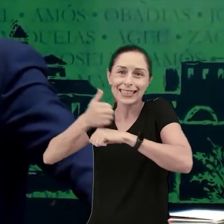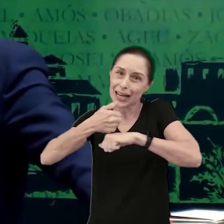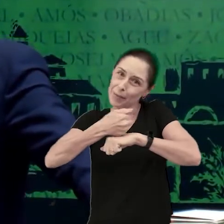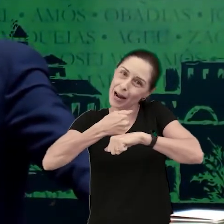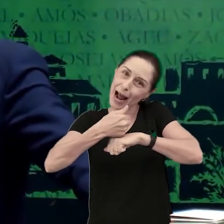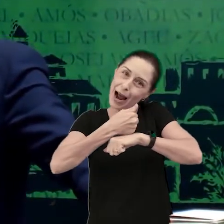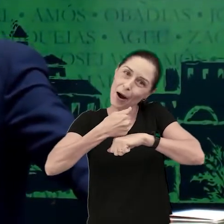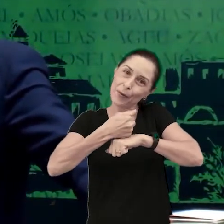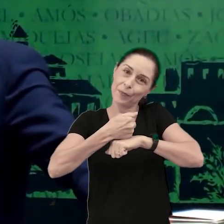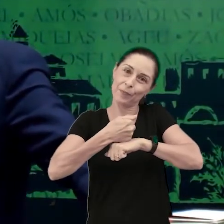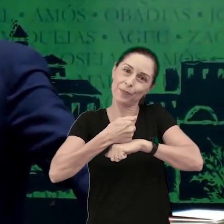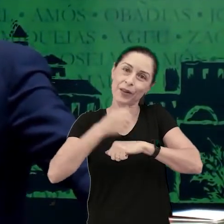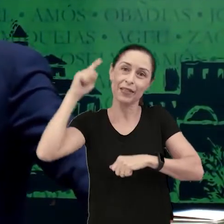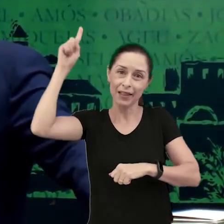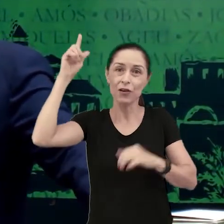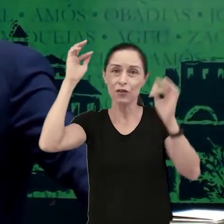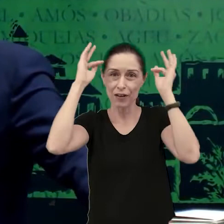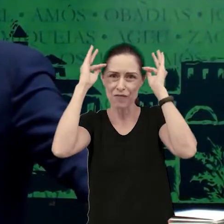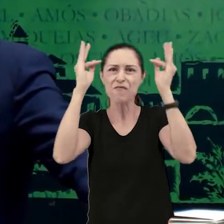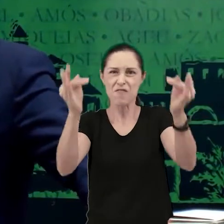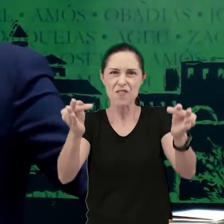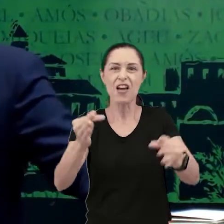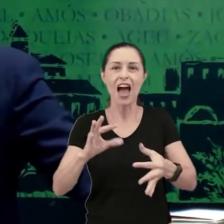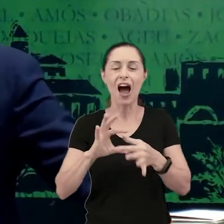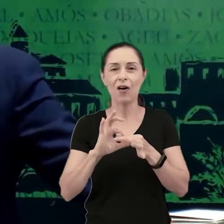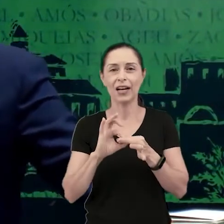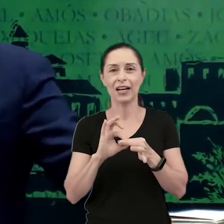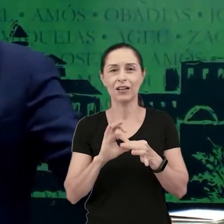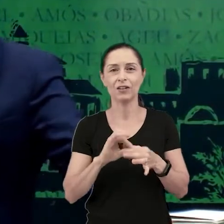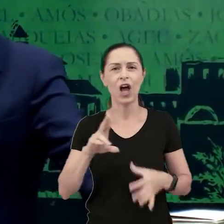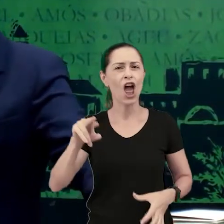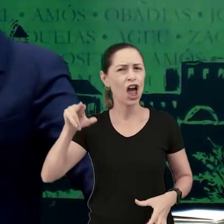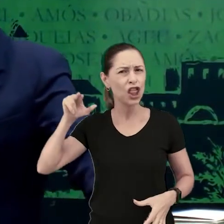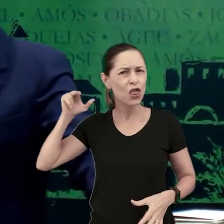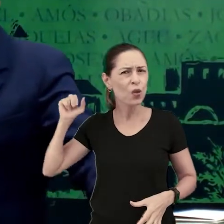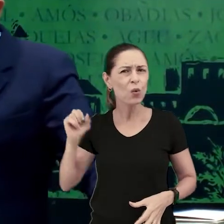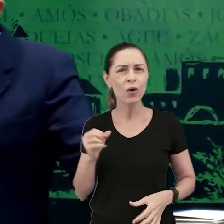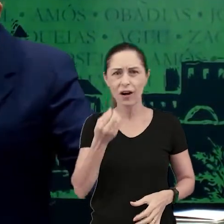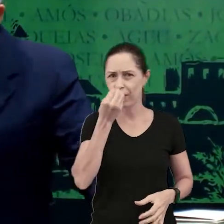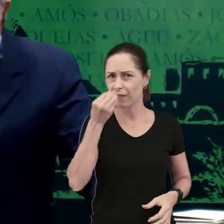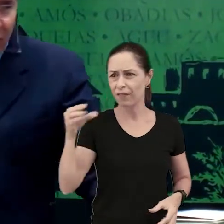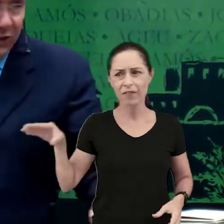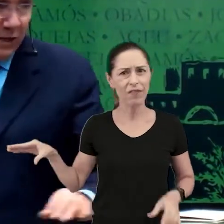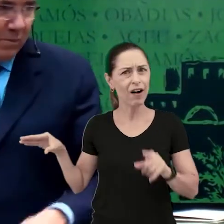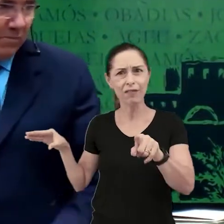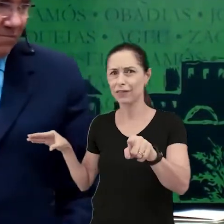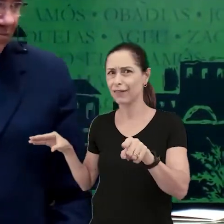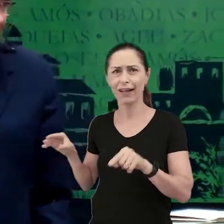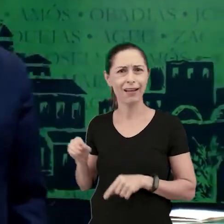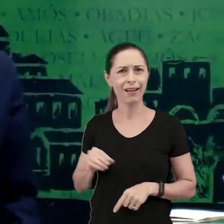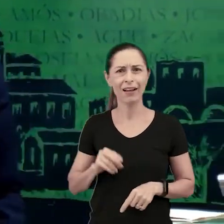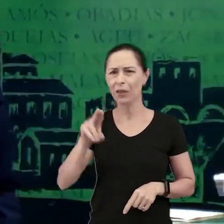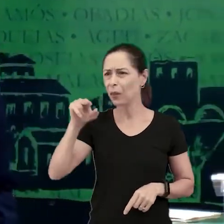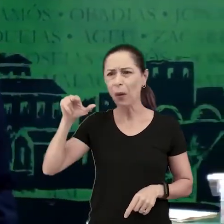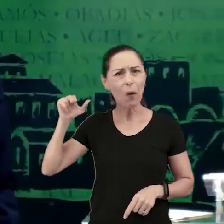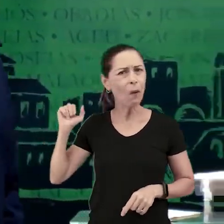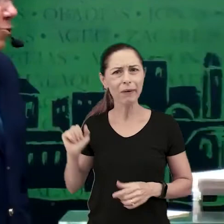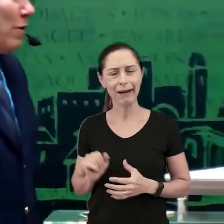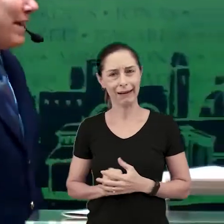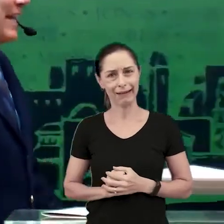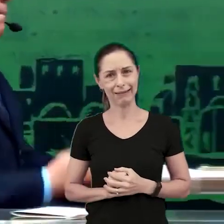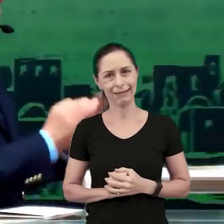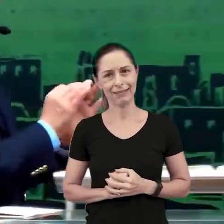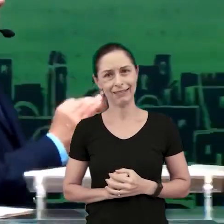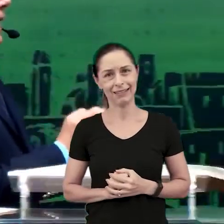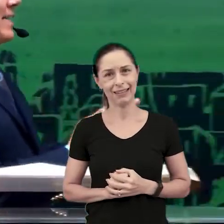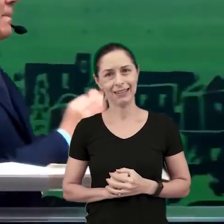Ele é fiel a essa aliança. Ele nunca vai desamparar você. Ele nunca vai deixar você na mão. Ele